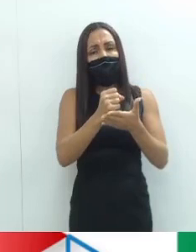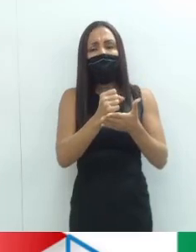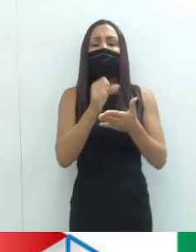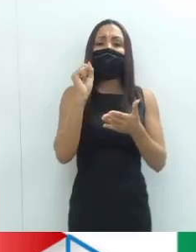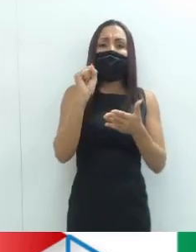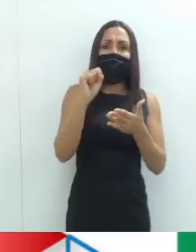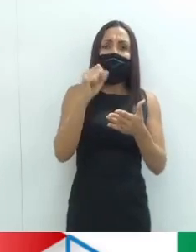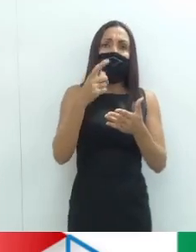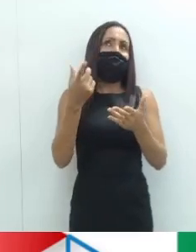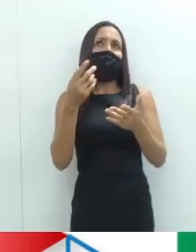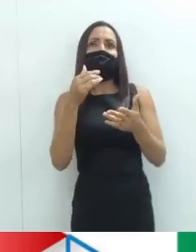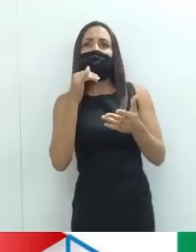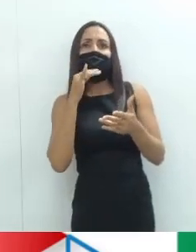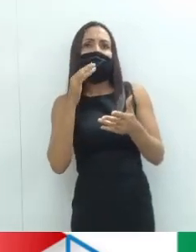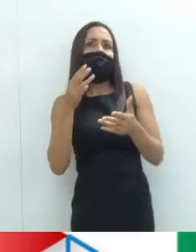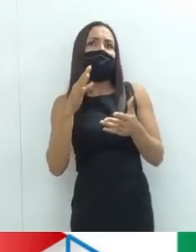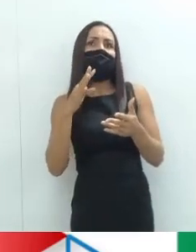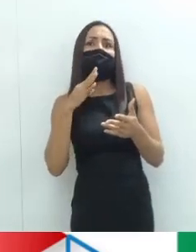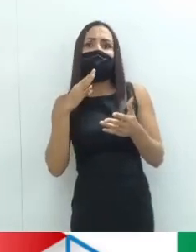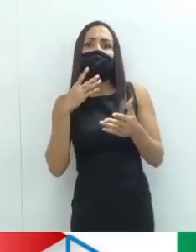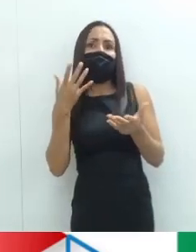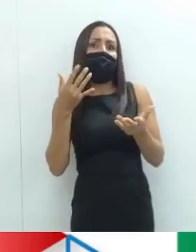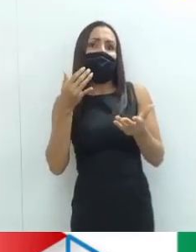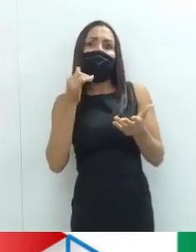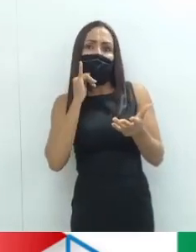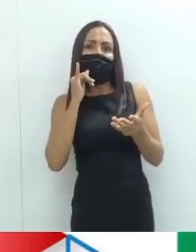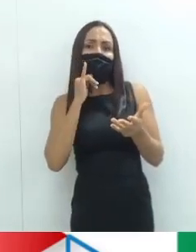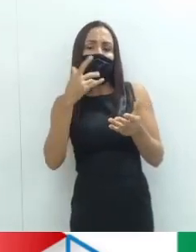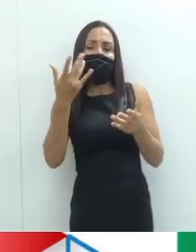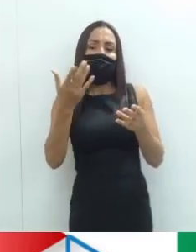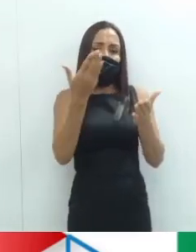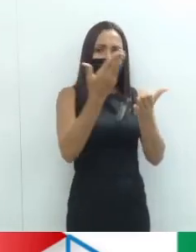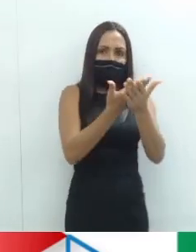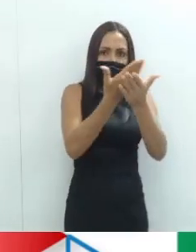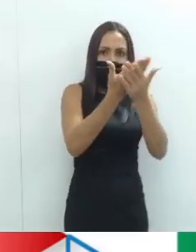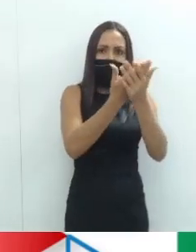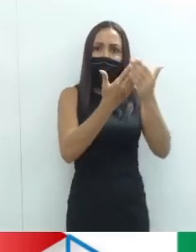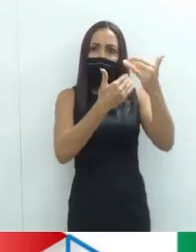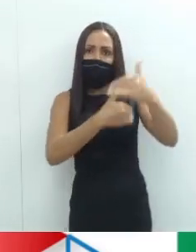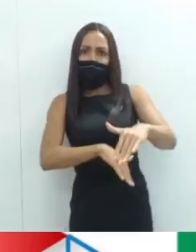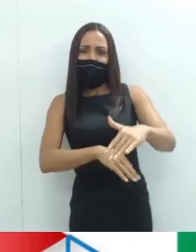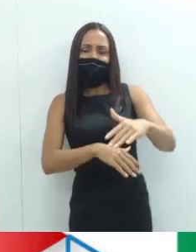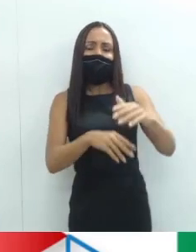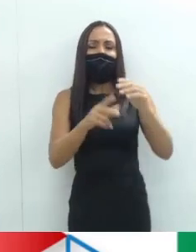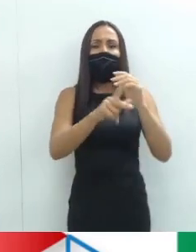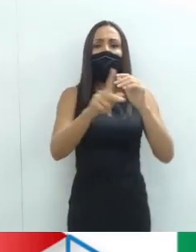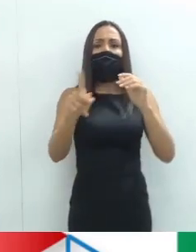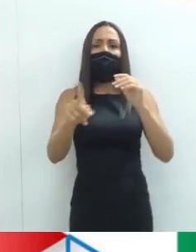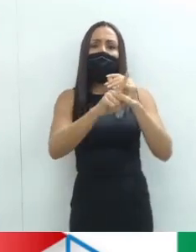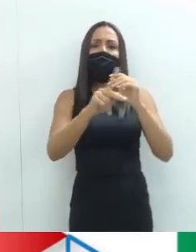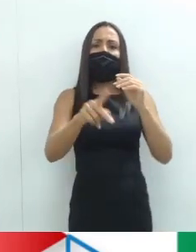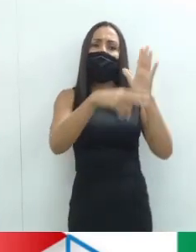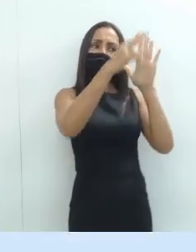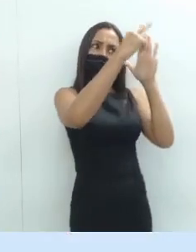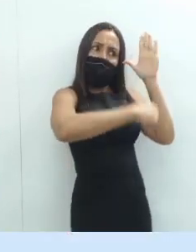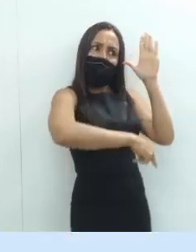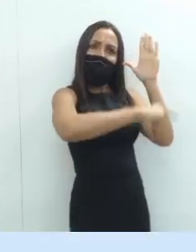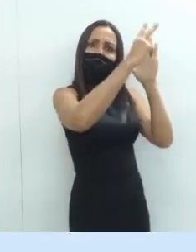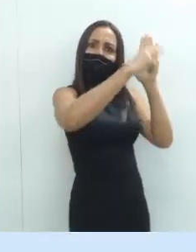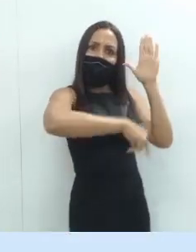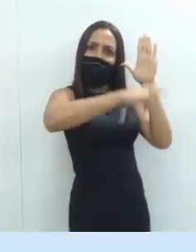exemplo, estudar para aquela prova que o professor passou um texto para a gente ler, para a gente com